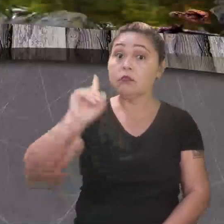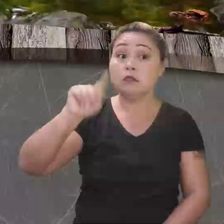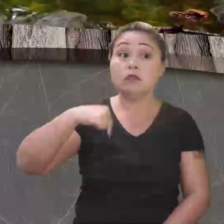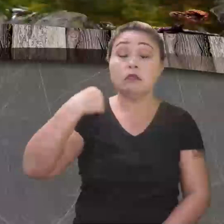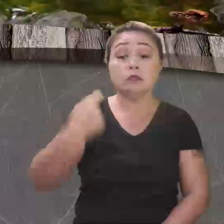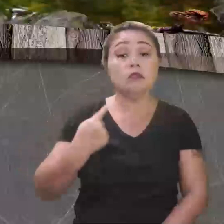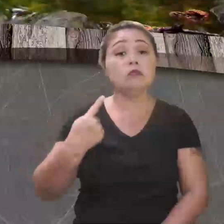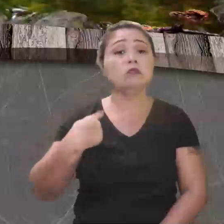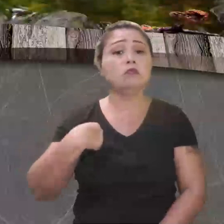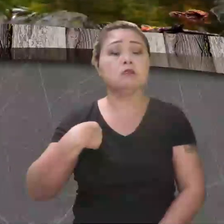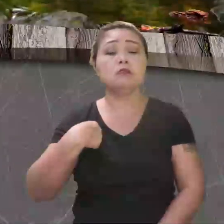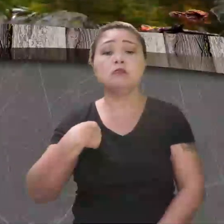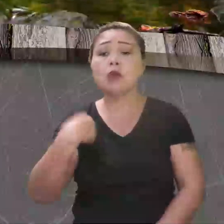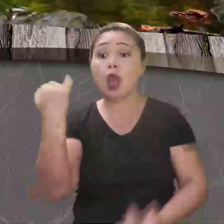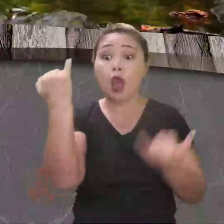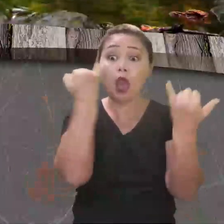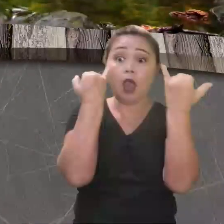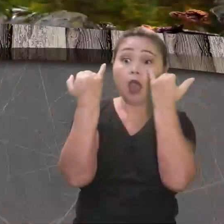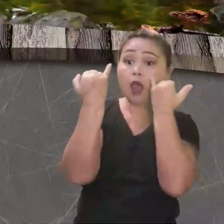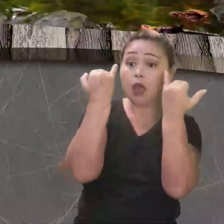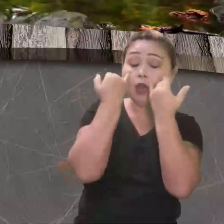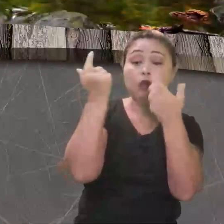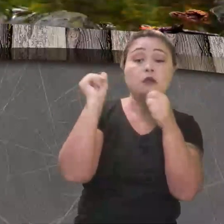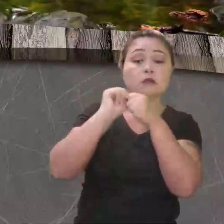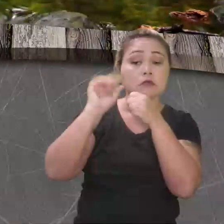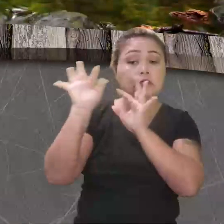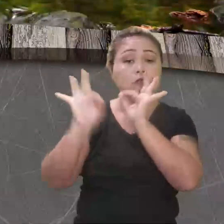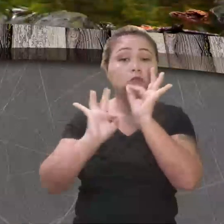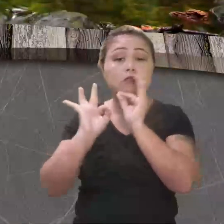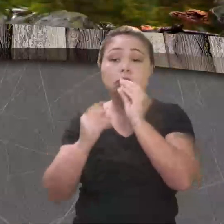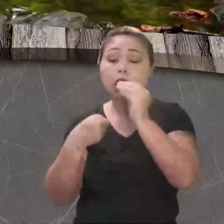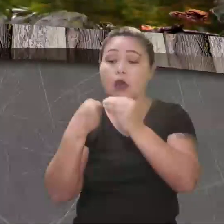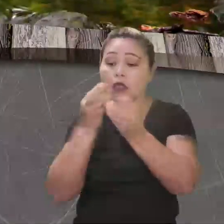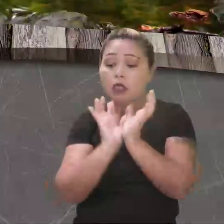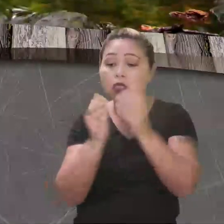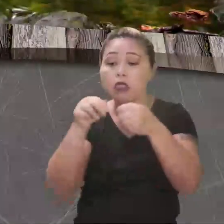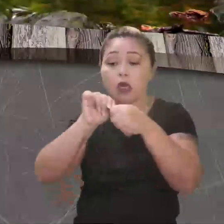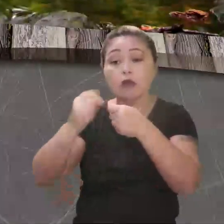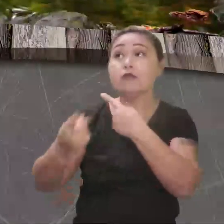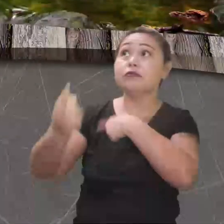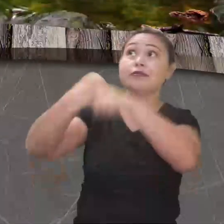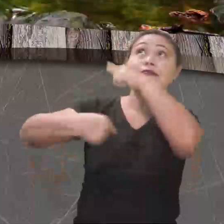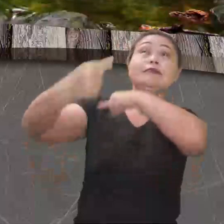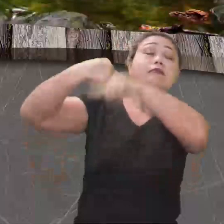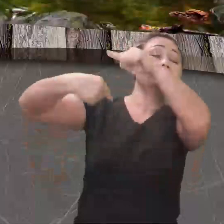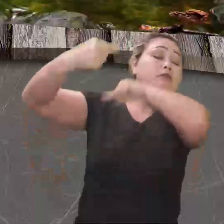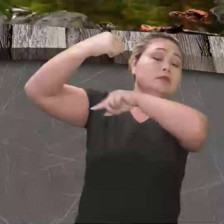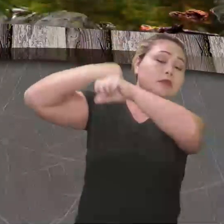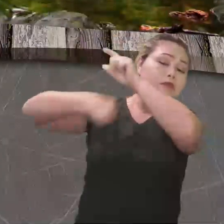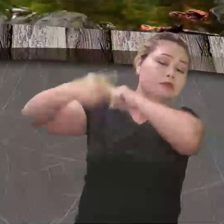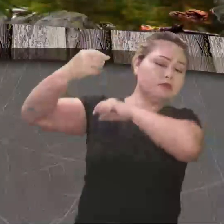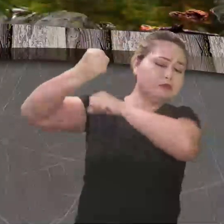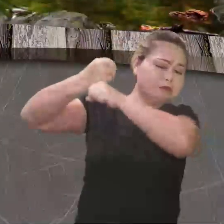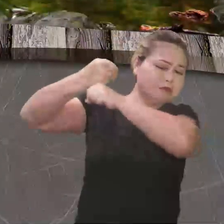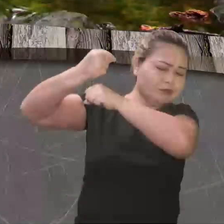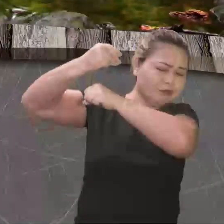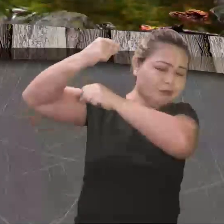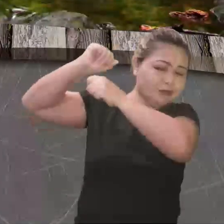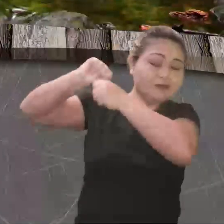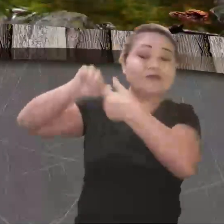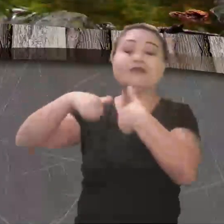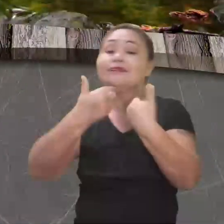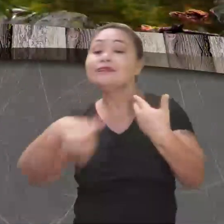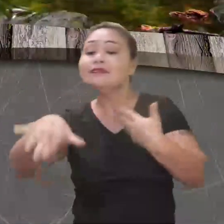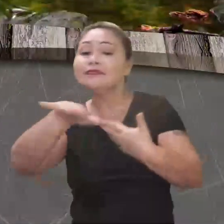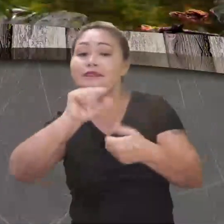e trazendo grandes informações para a gente fazer a construção das espécies que habitaram aqui há muitos anos atrás. É isso aí,